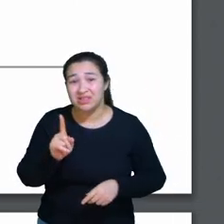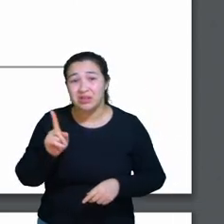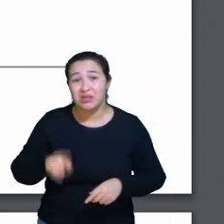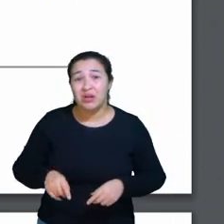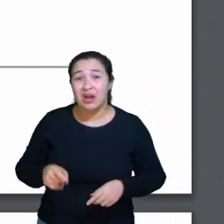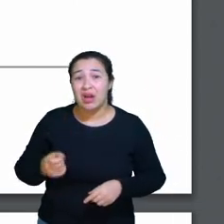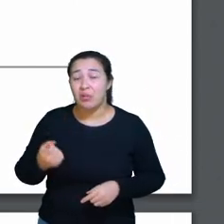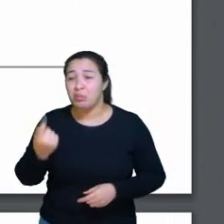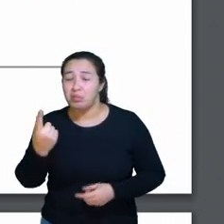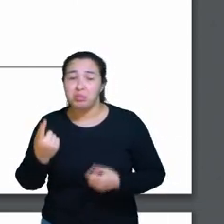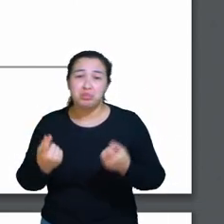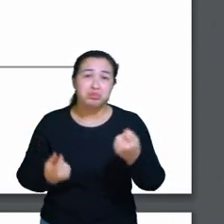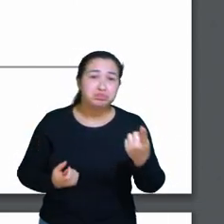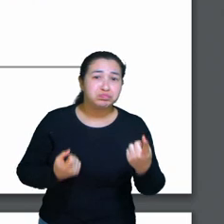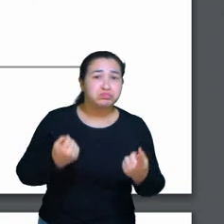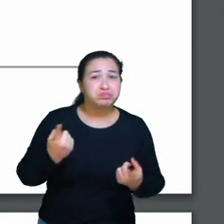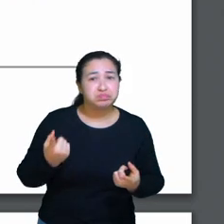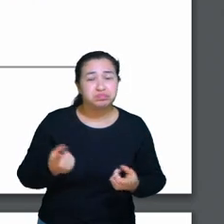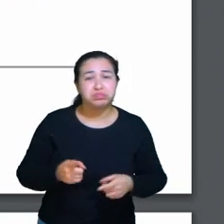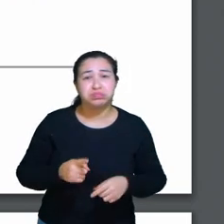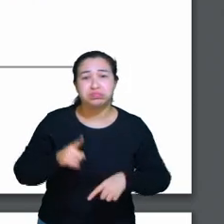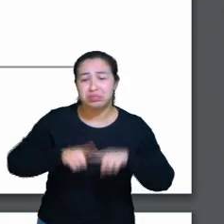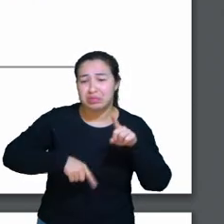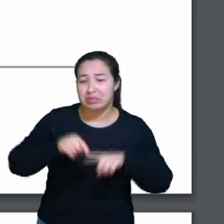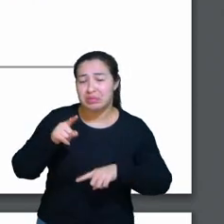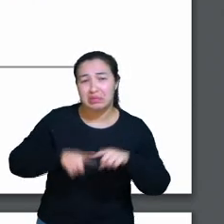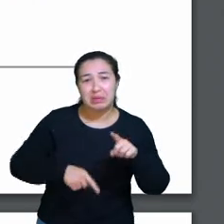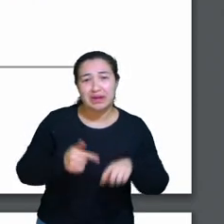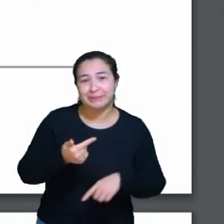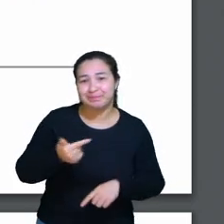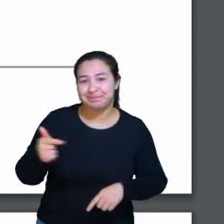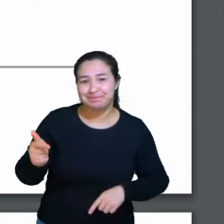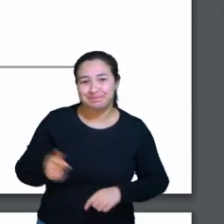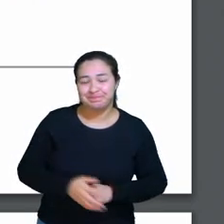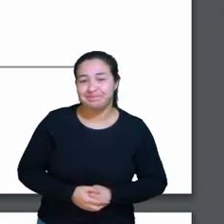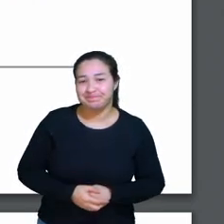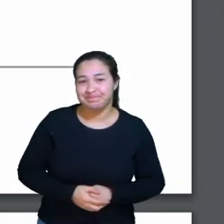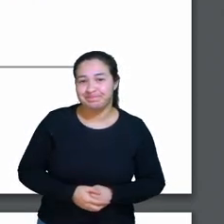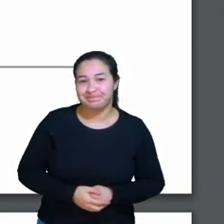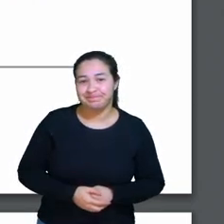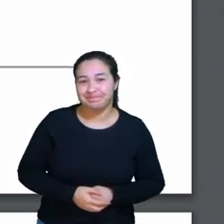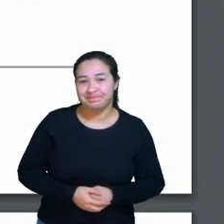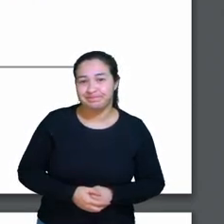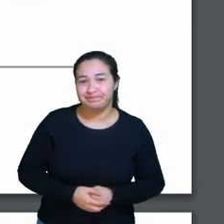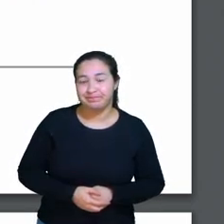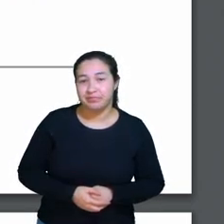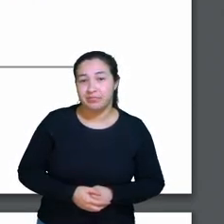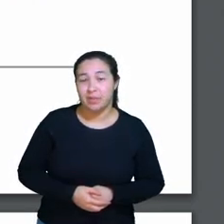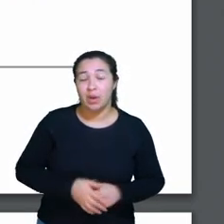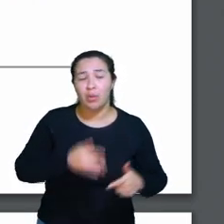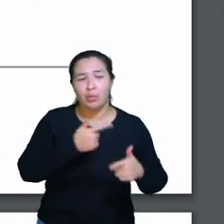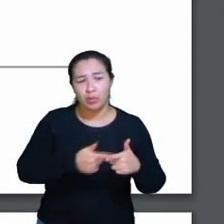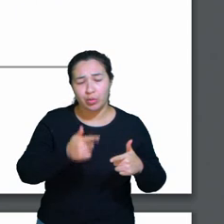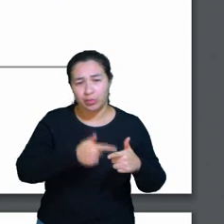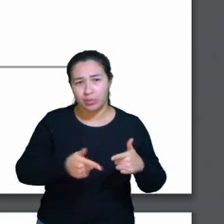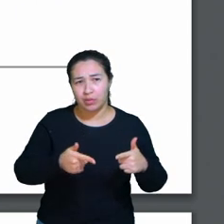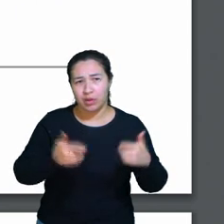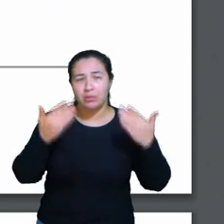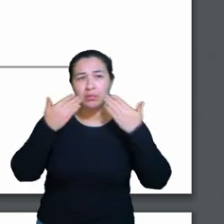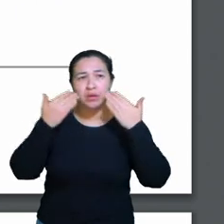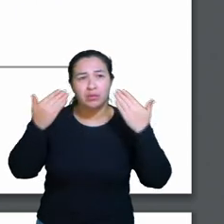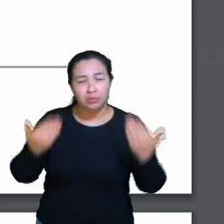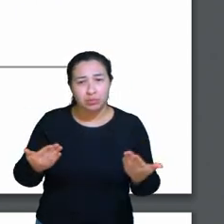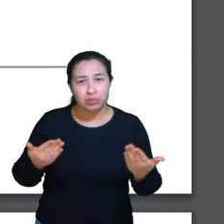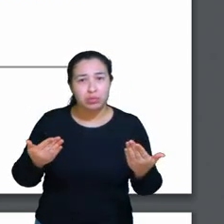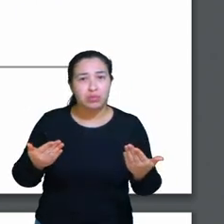desarticulada a despeito da problemática apresentada é marcante a omissão